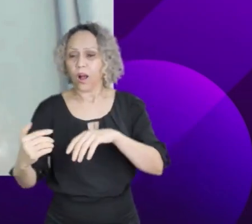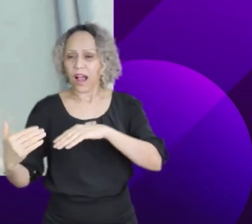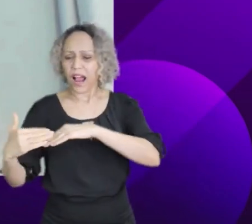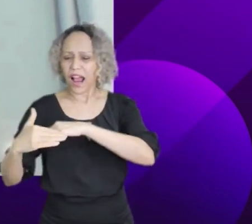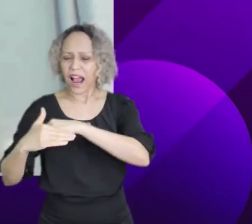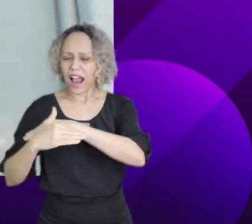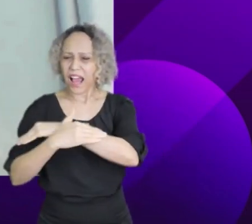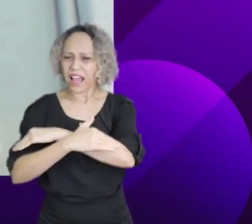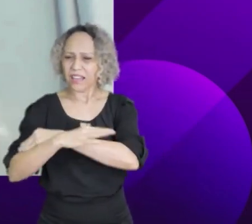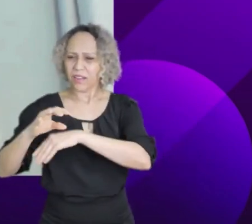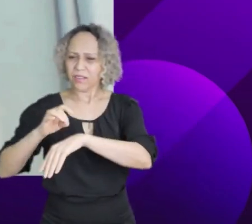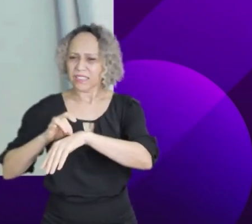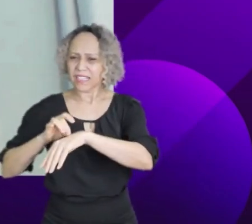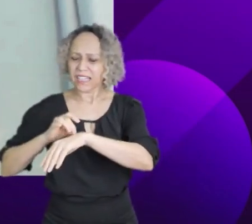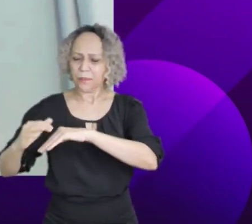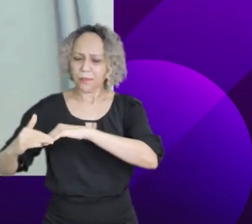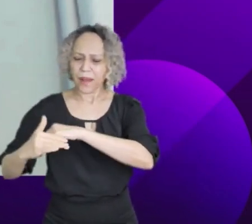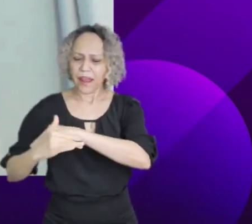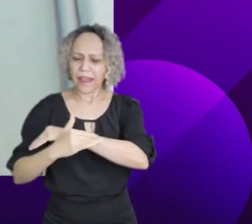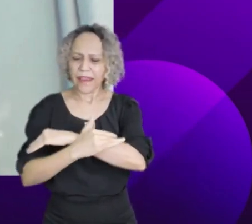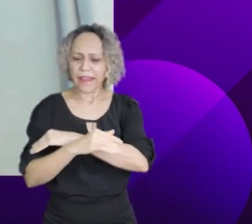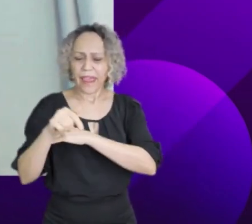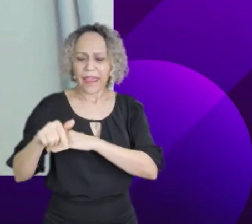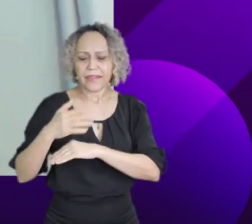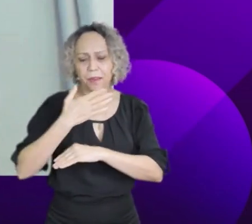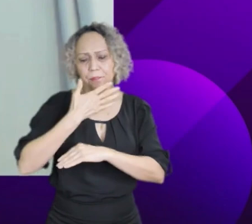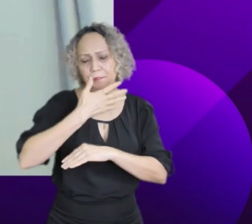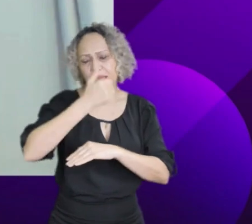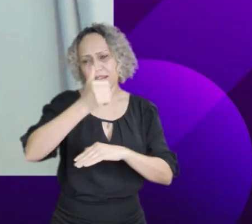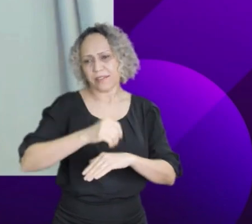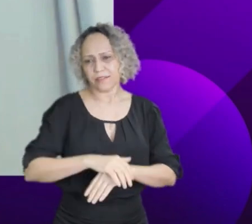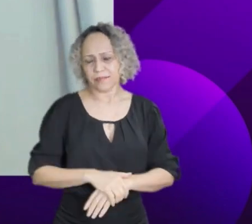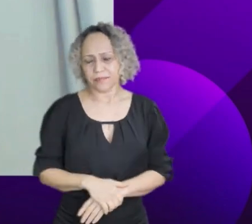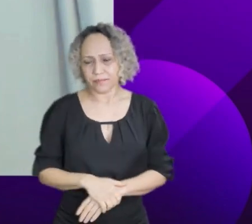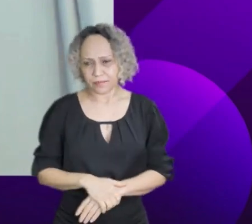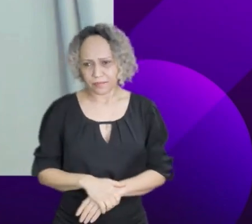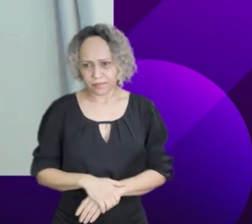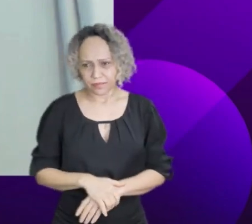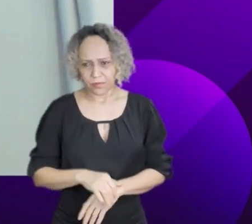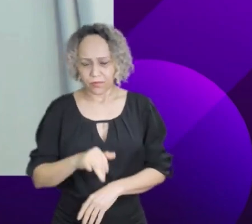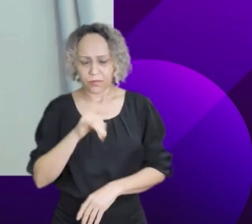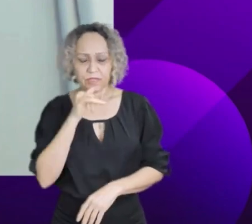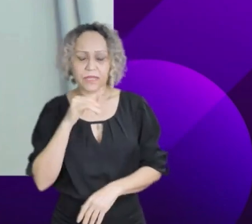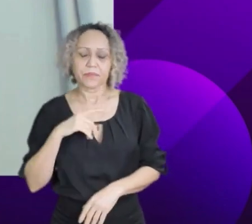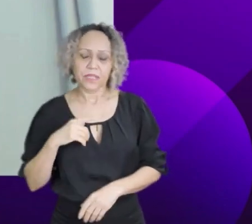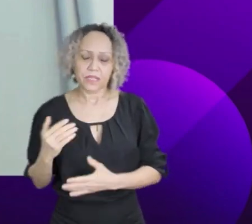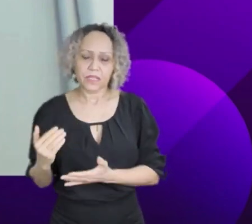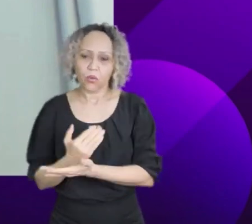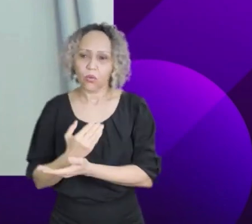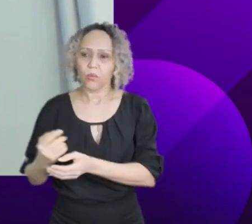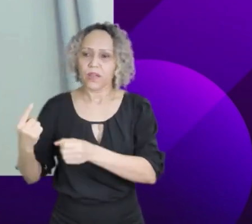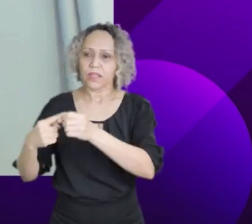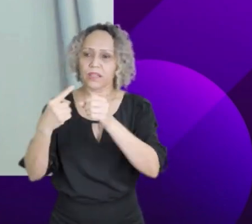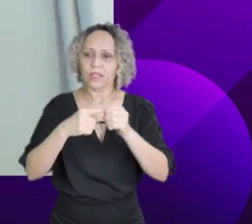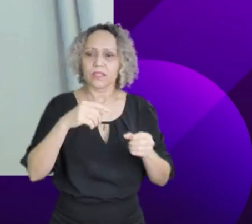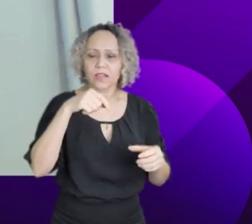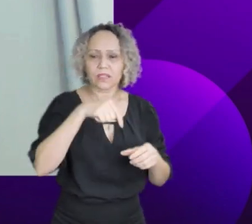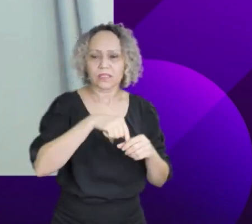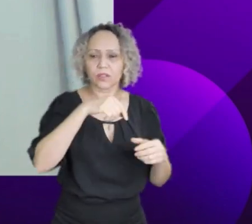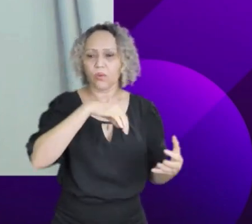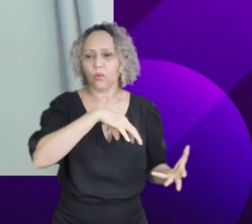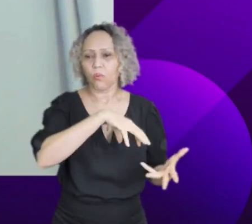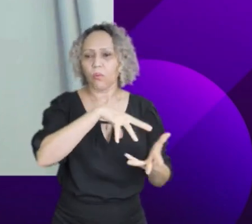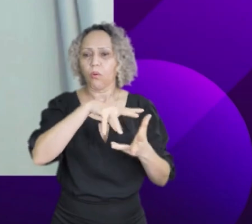motorizados e a bicicleta. Via de regra, né? Porque existem, por exemplo, cidades no mundo em que é